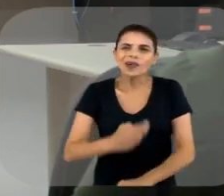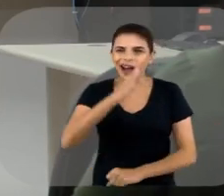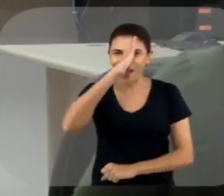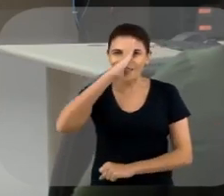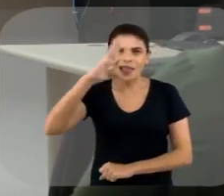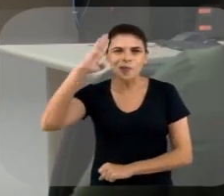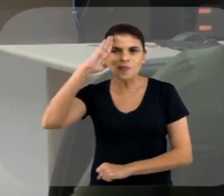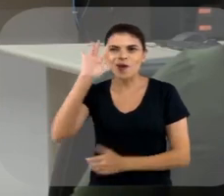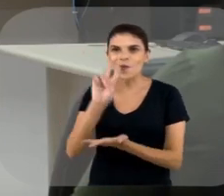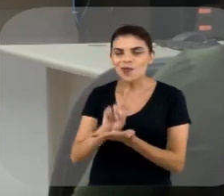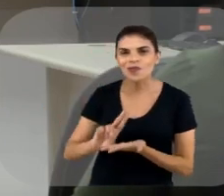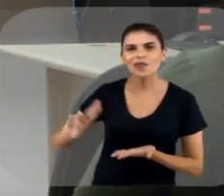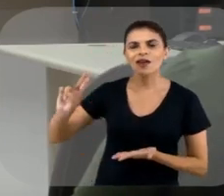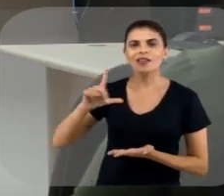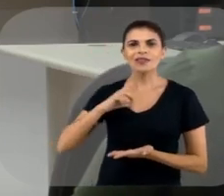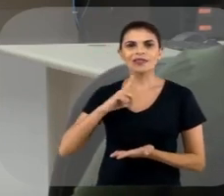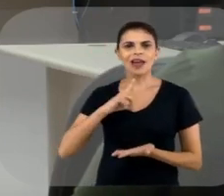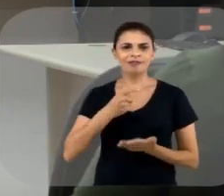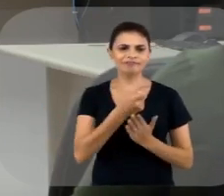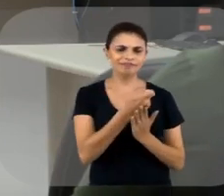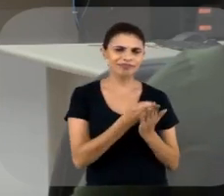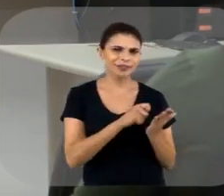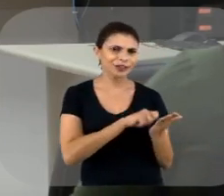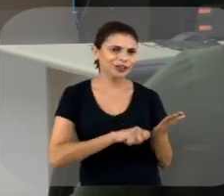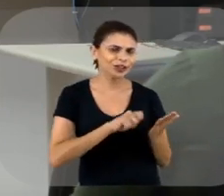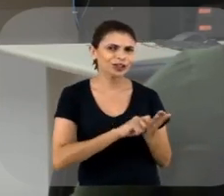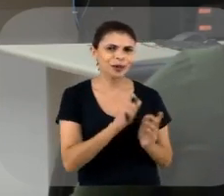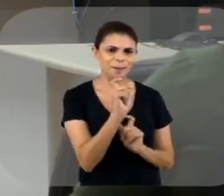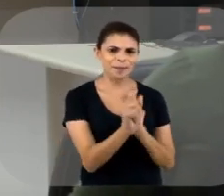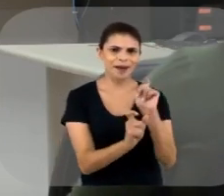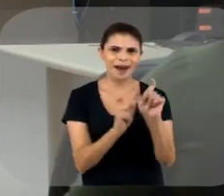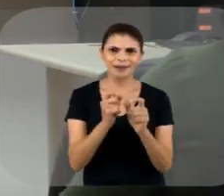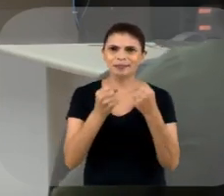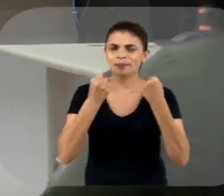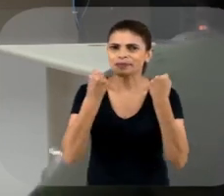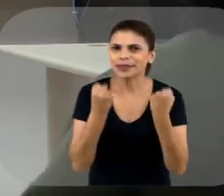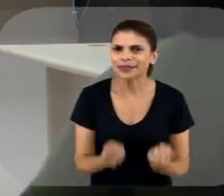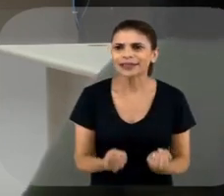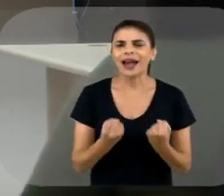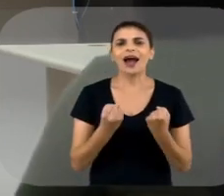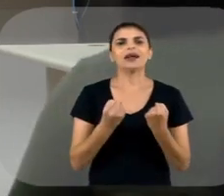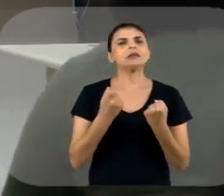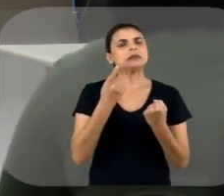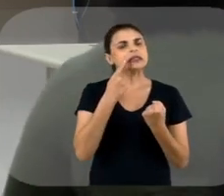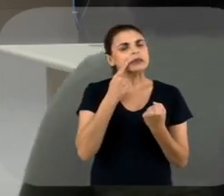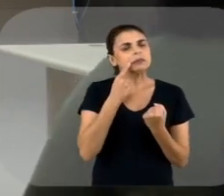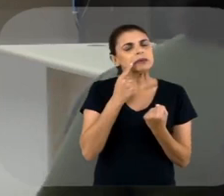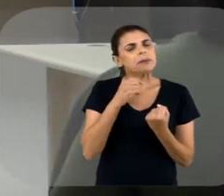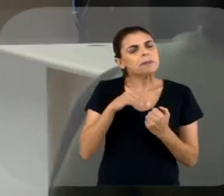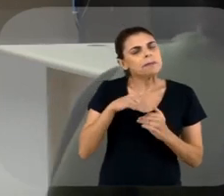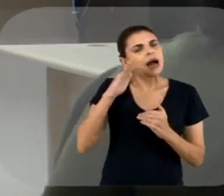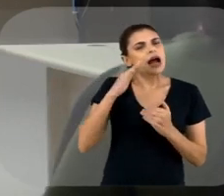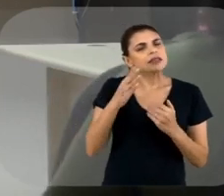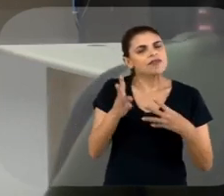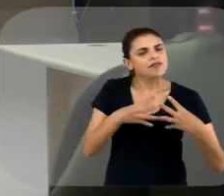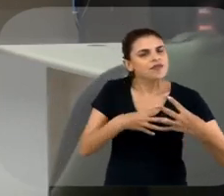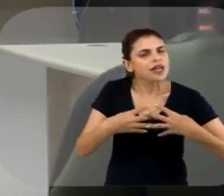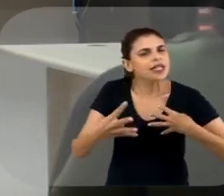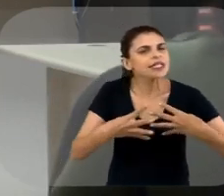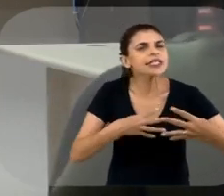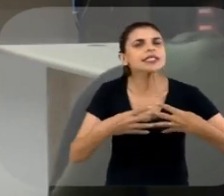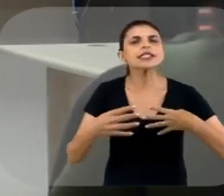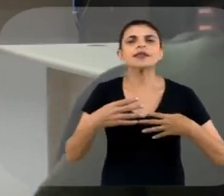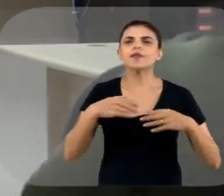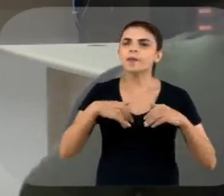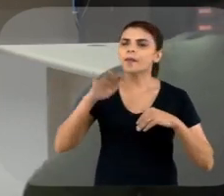gente tem vícios de escrita, né, e vícios de linguagem, e a gente tem sempre que lembrar que a pessoa